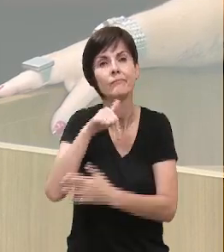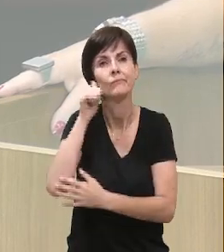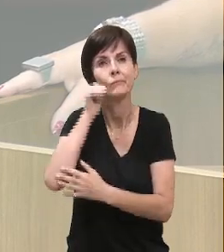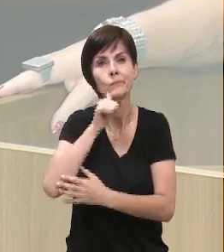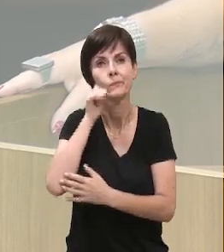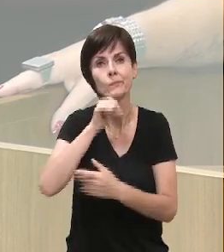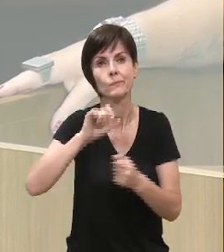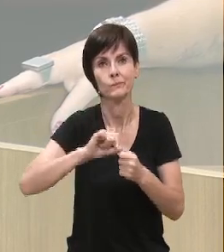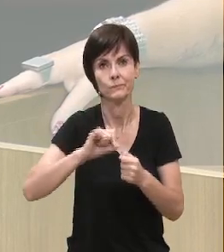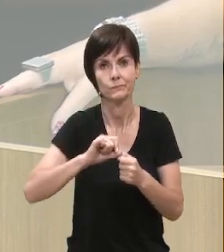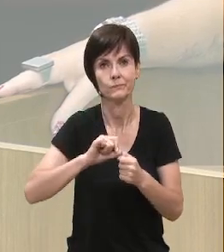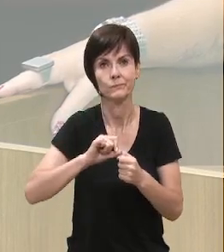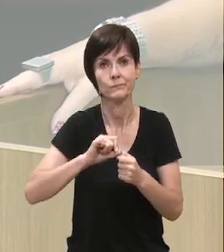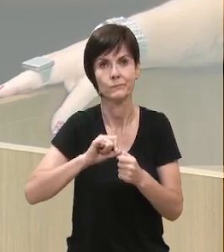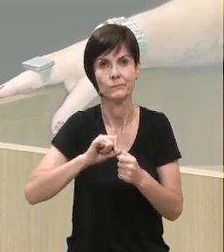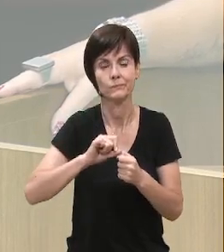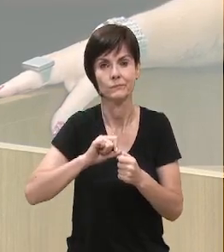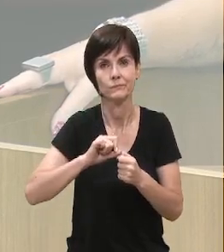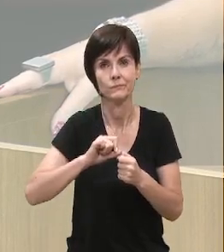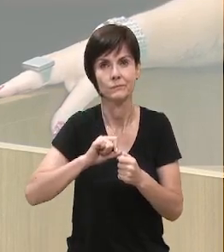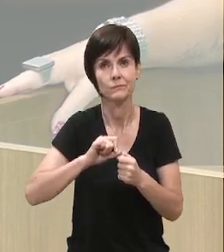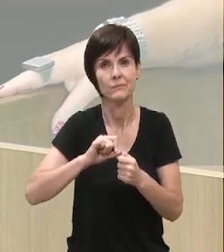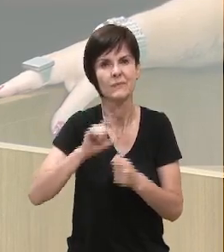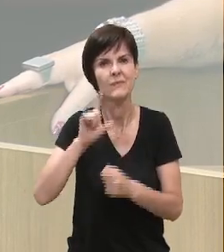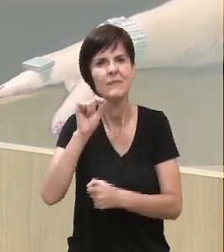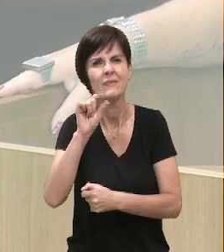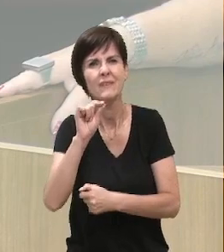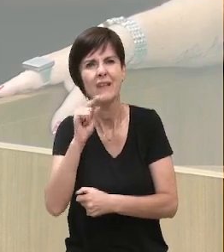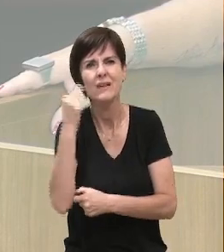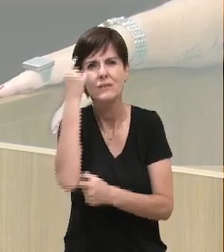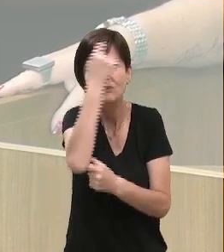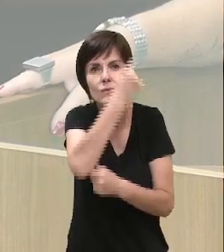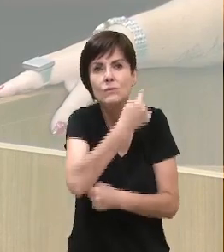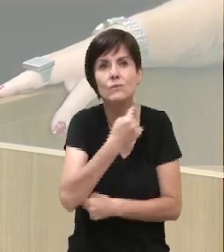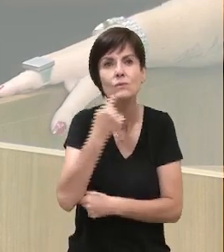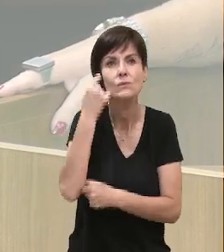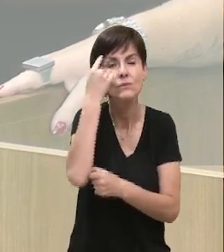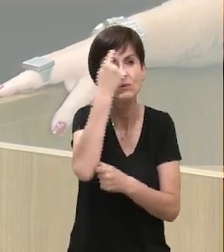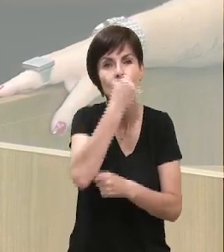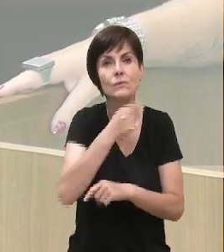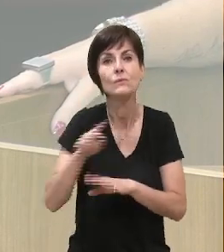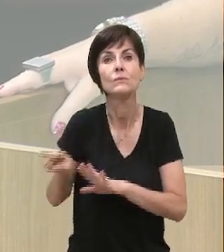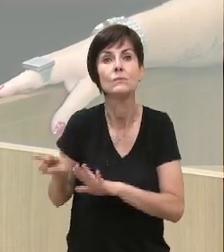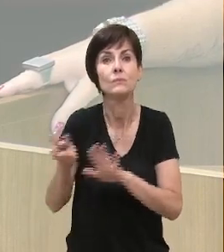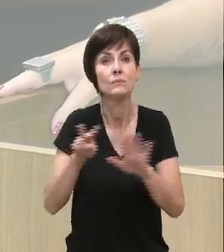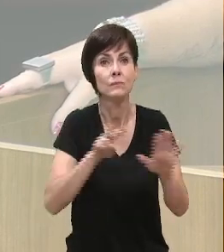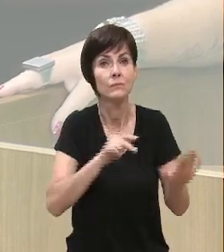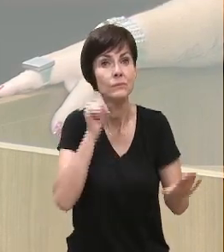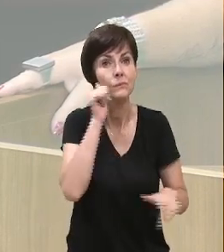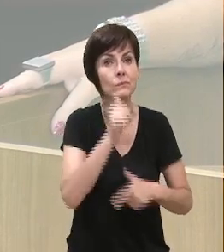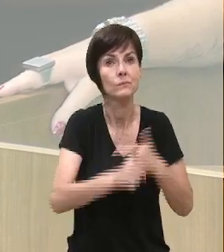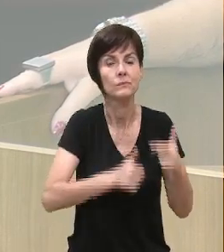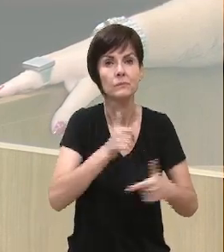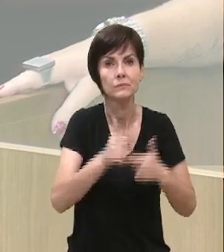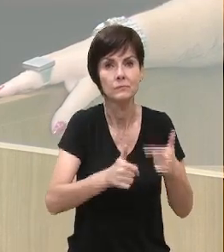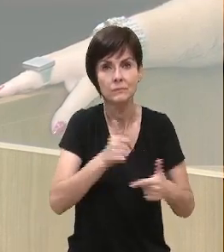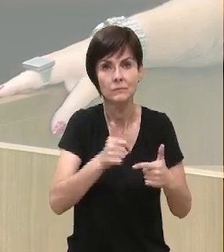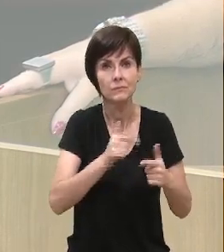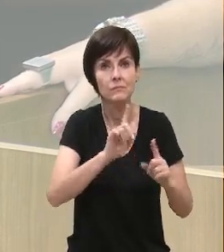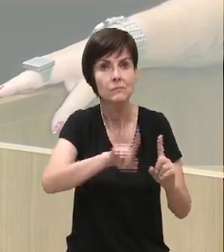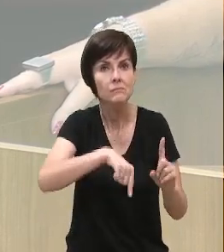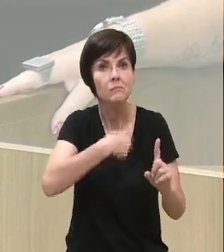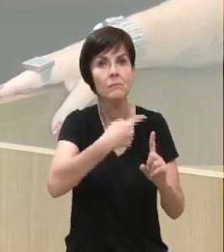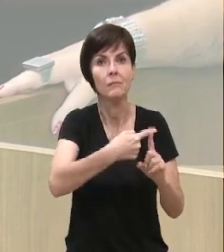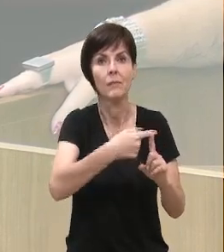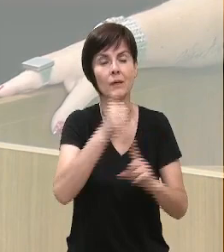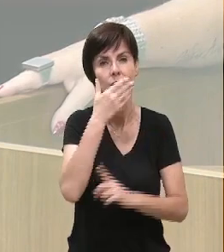mulheres. Em torno de 10 horas por semana, as mulheres trabalham mais do que os